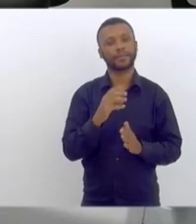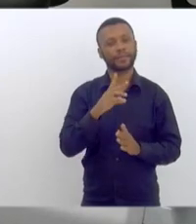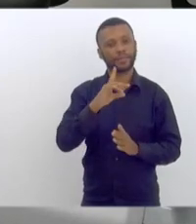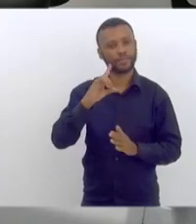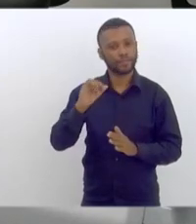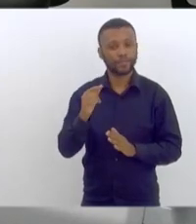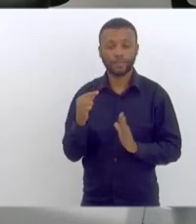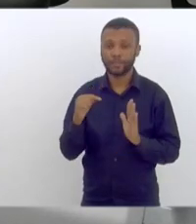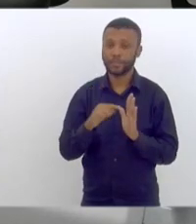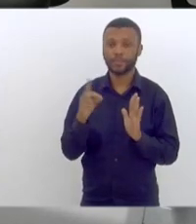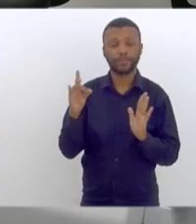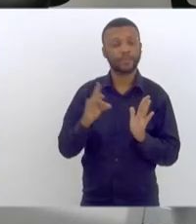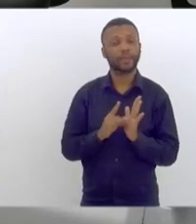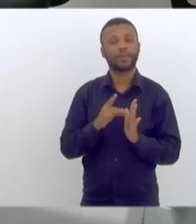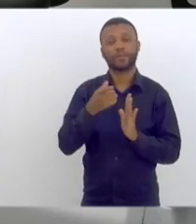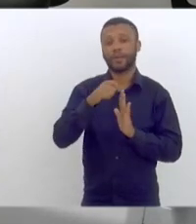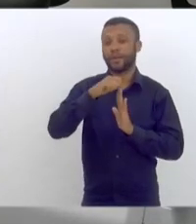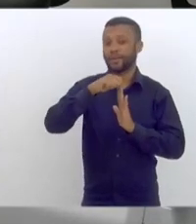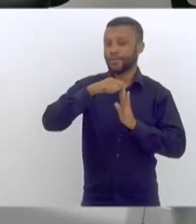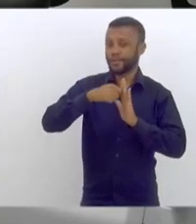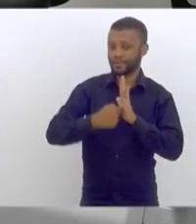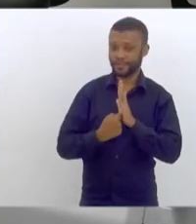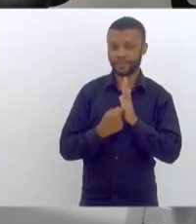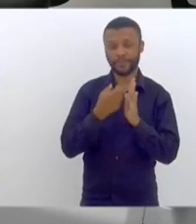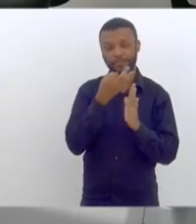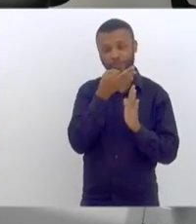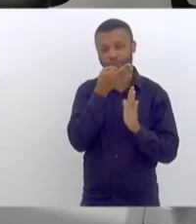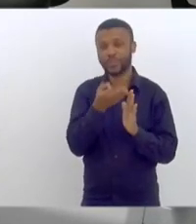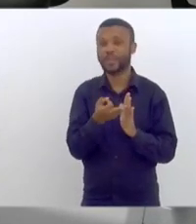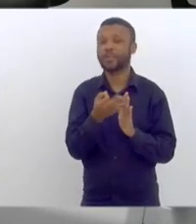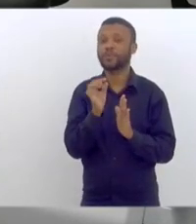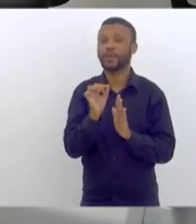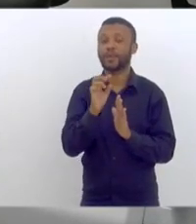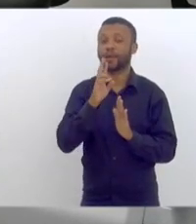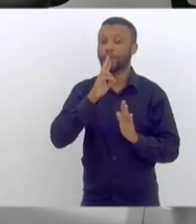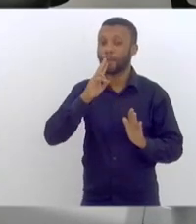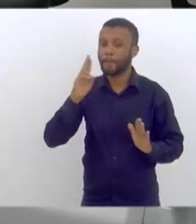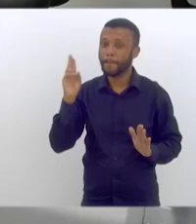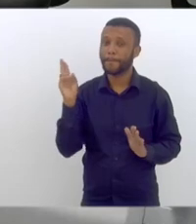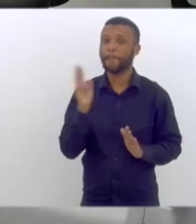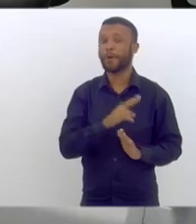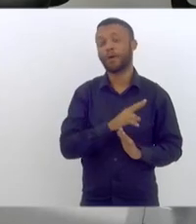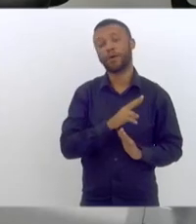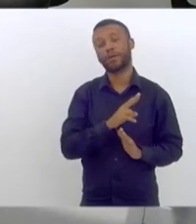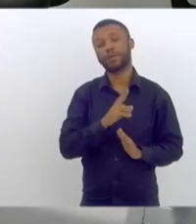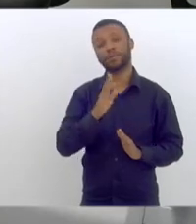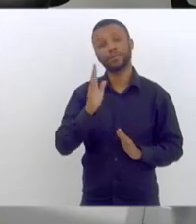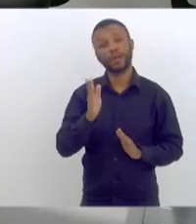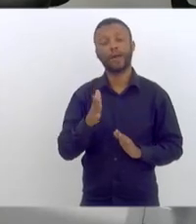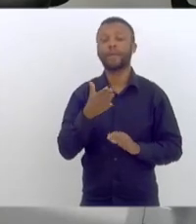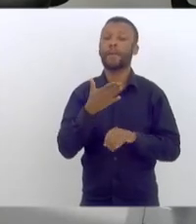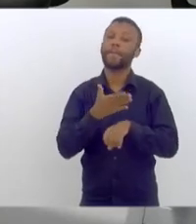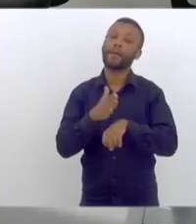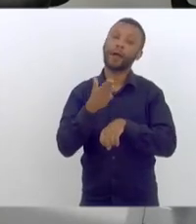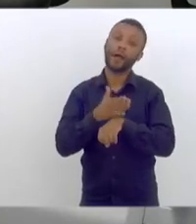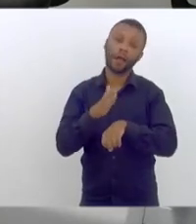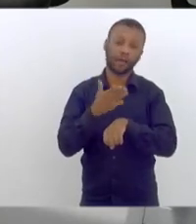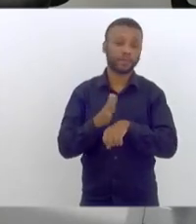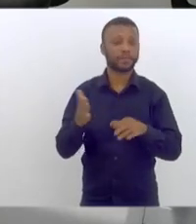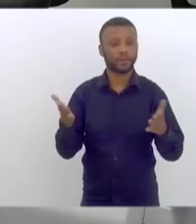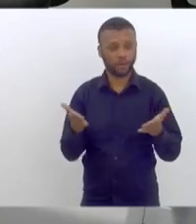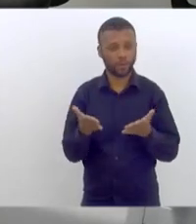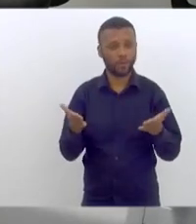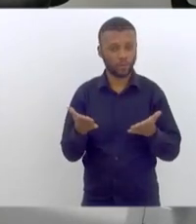a redação sugerida né emendas ela sugere um retorno ao que já é prática hoje né então hoje